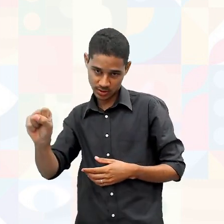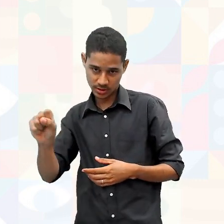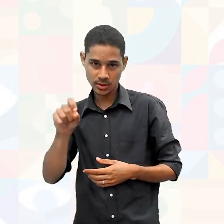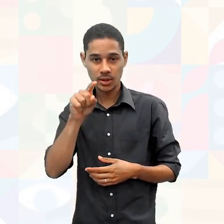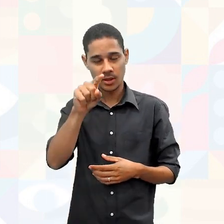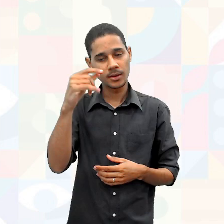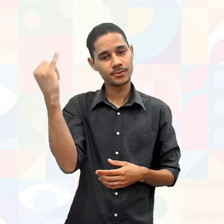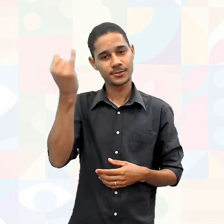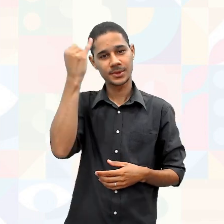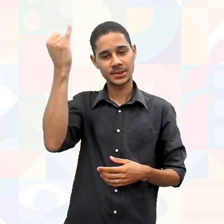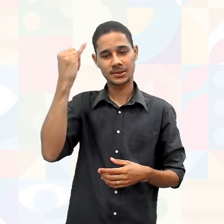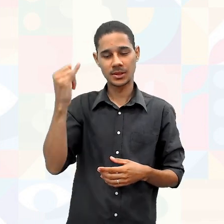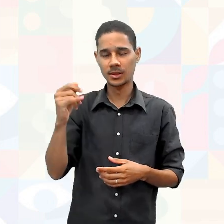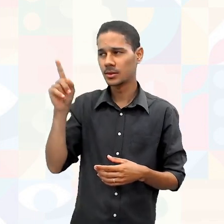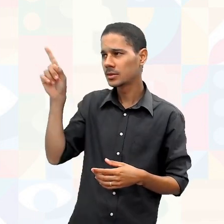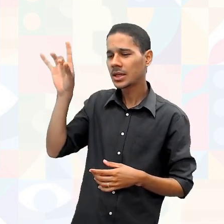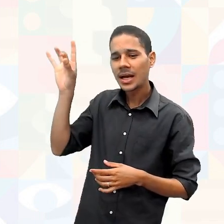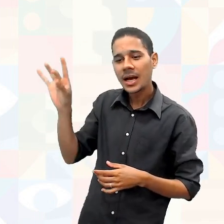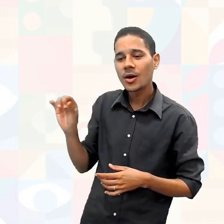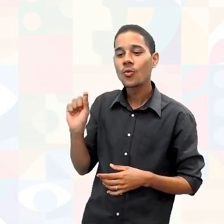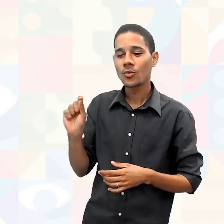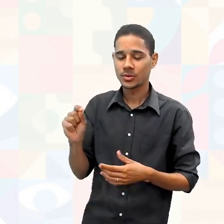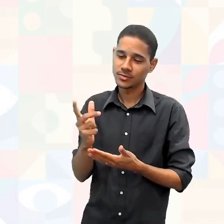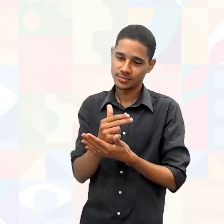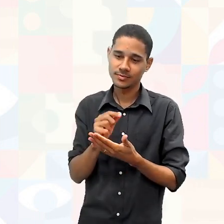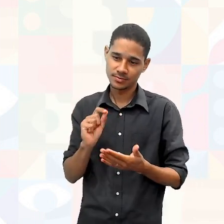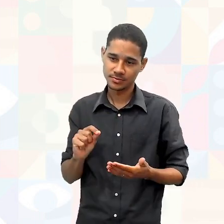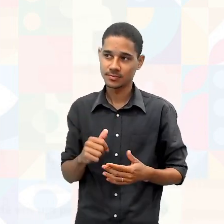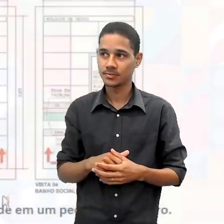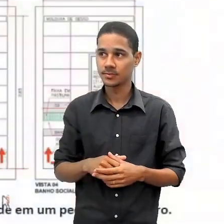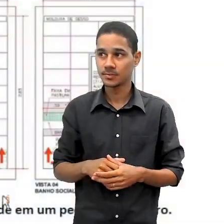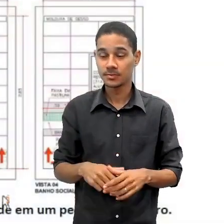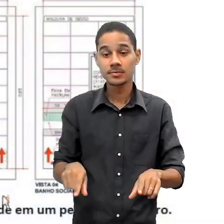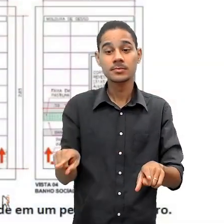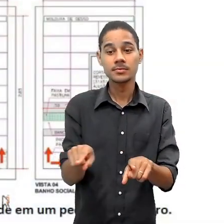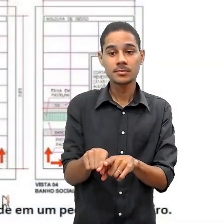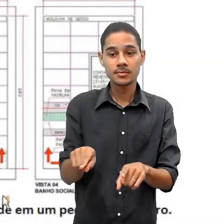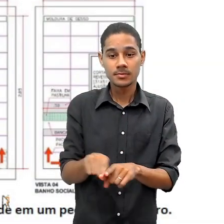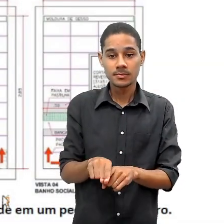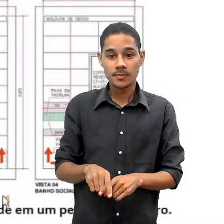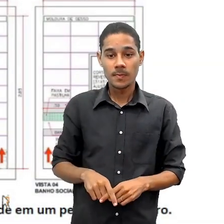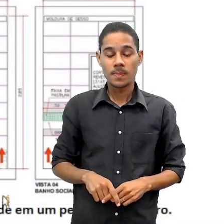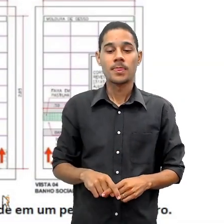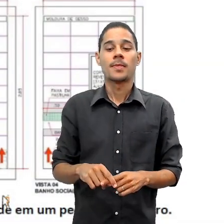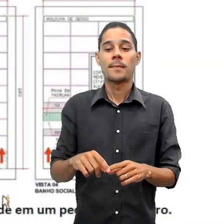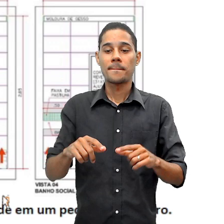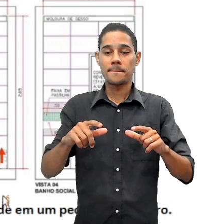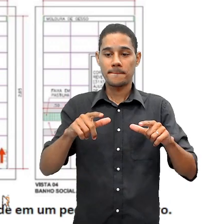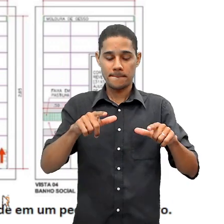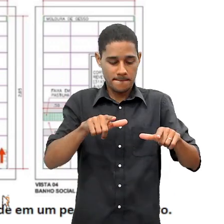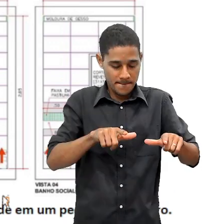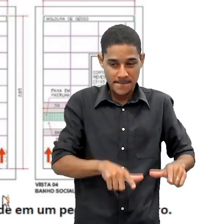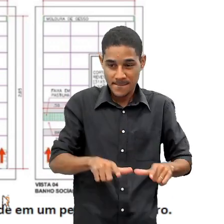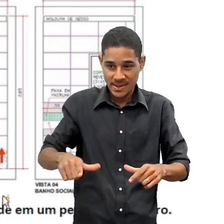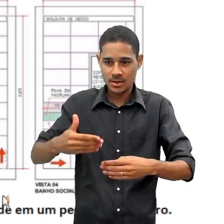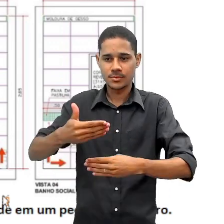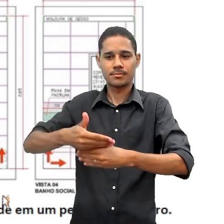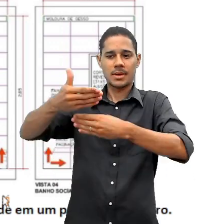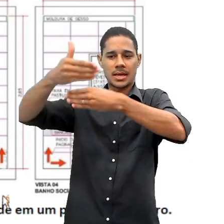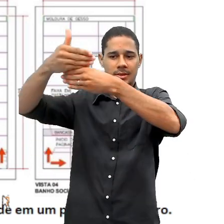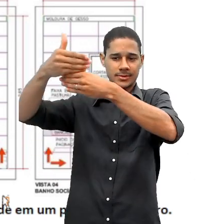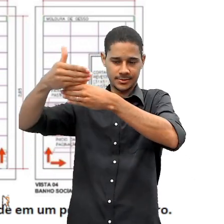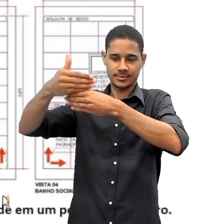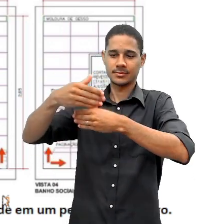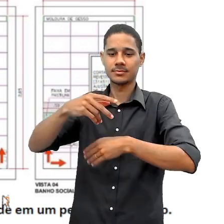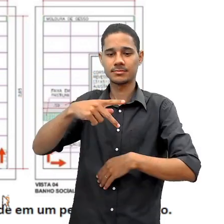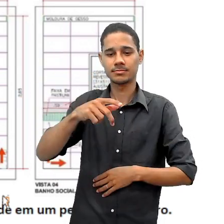de cada um desses materiais, tá certo? Aqui a gente tem a questão de paginação de piso e parede, né, que é algo também muito